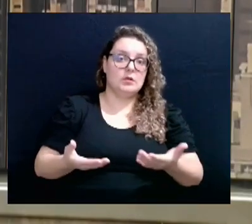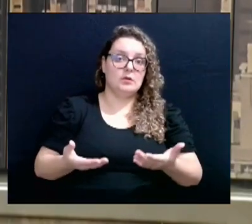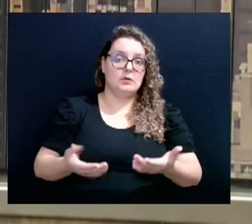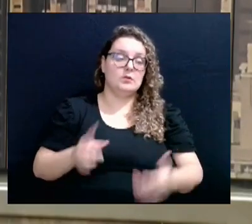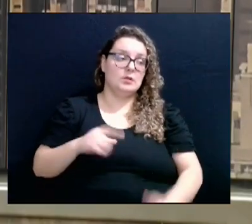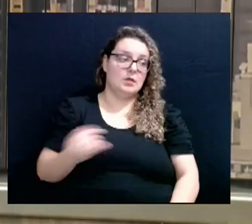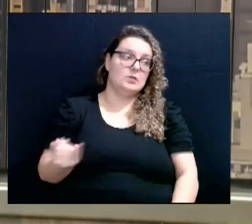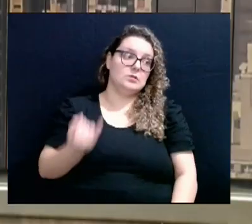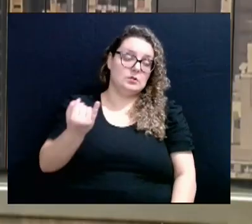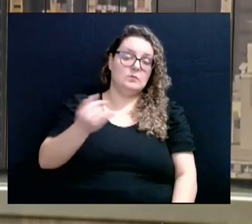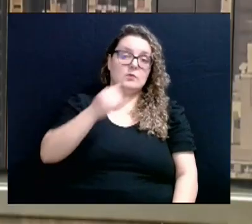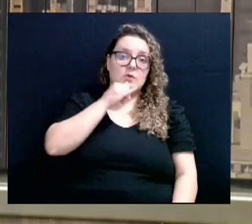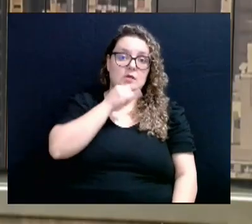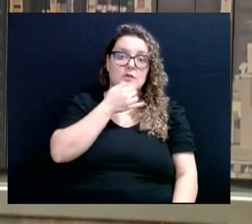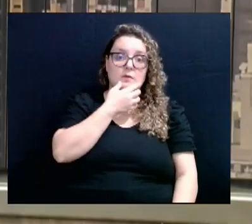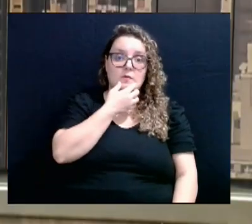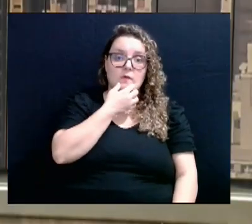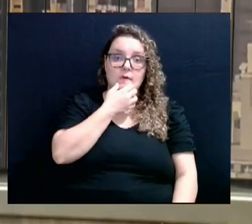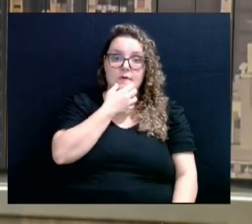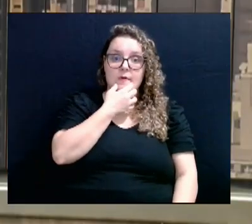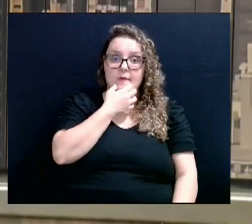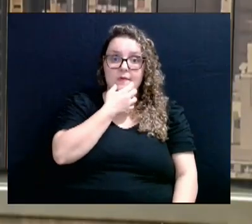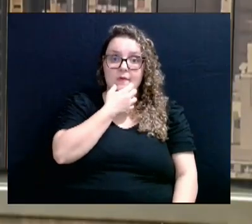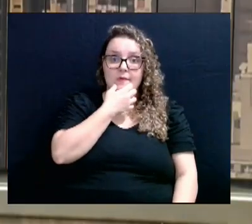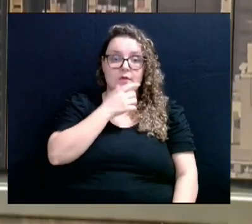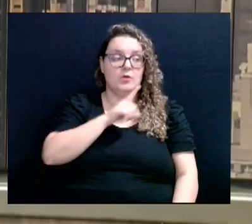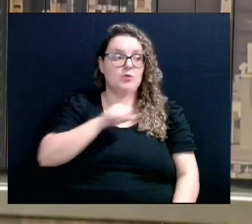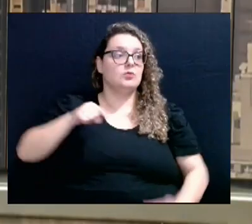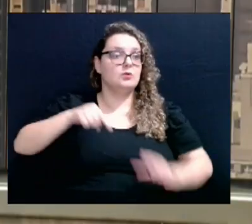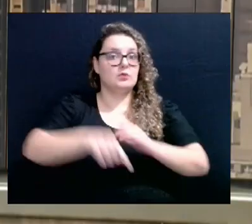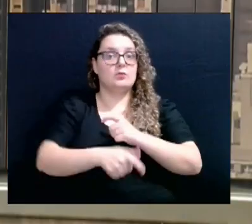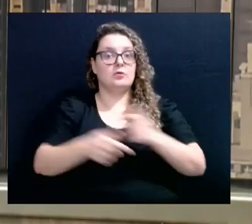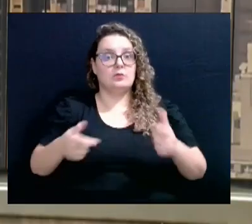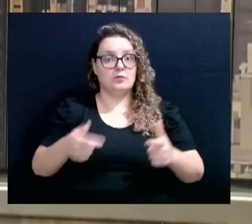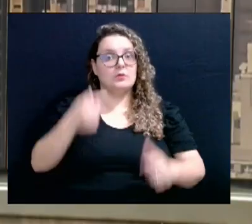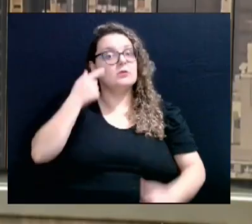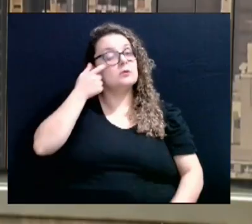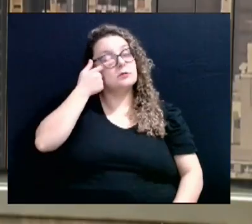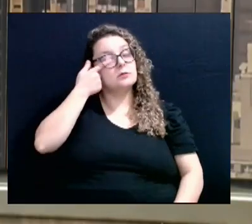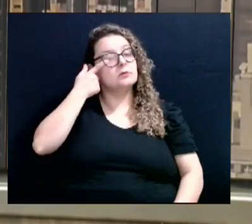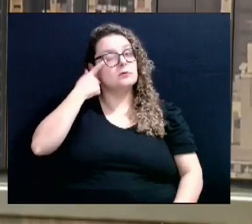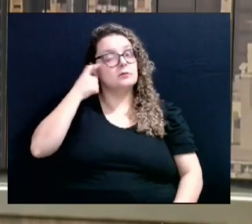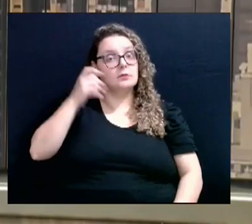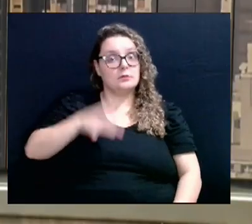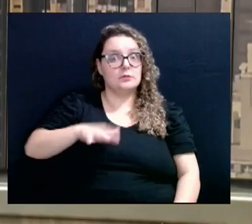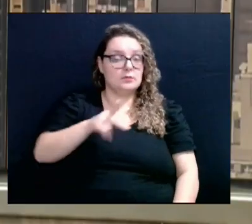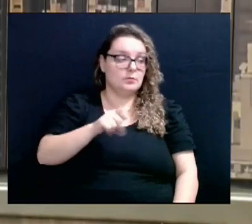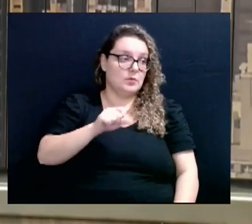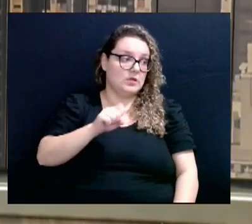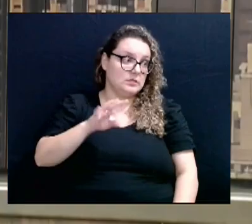exemplo, do não avanço das áreas de pastagem em áreas de floresta, né?